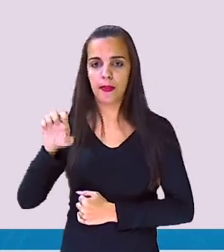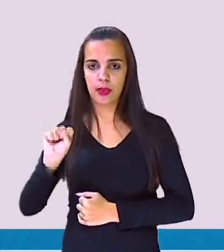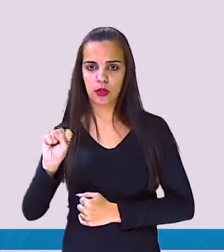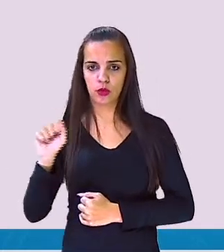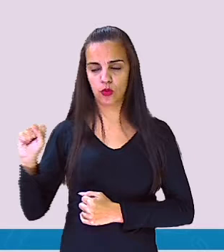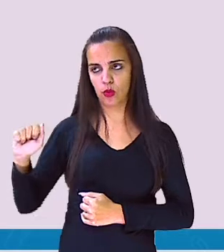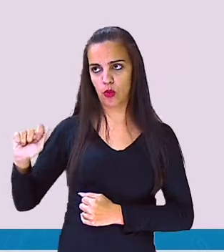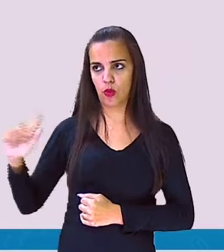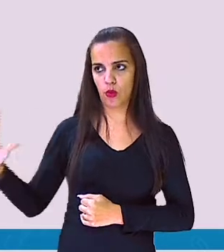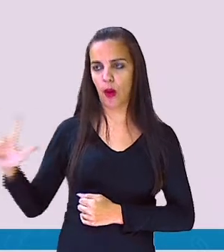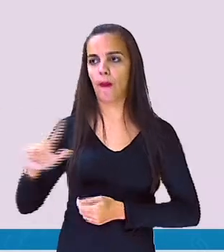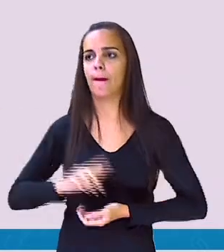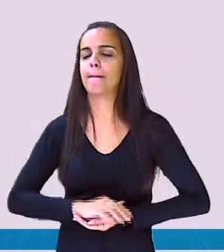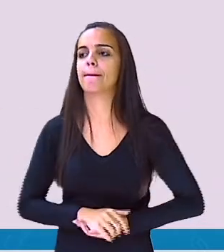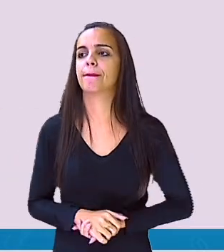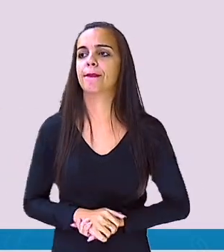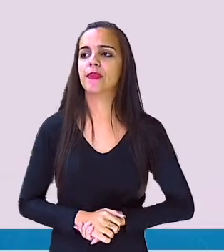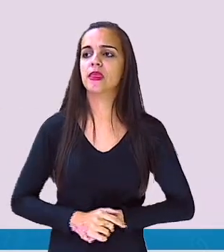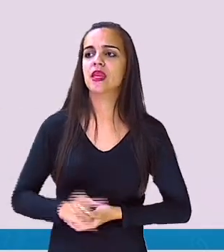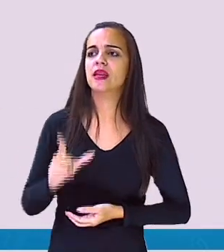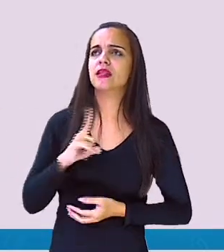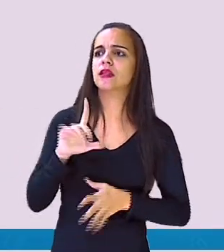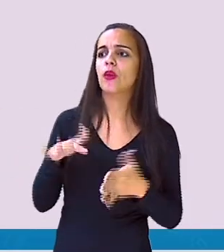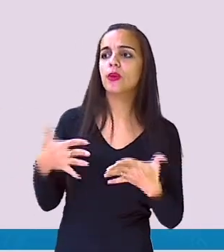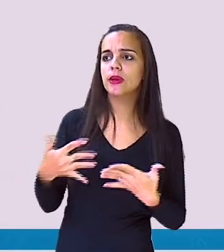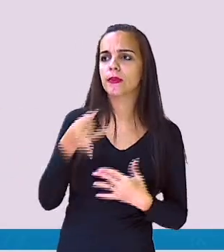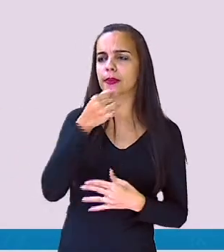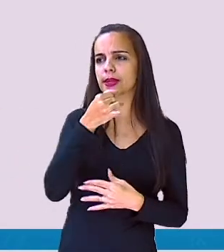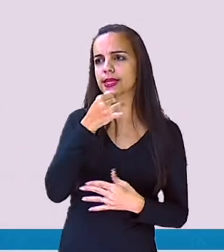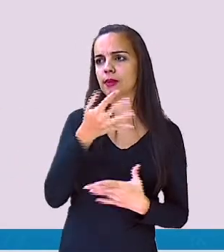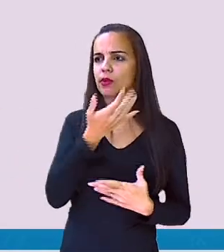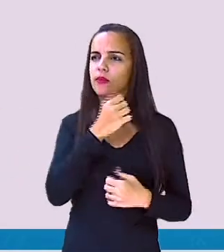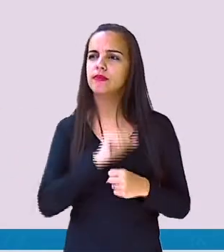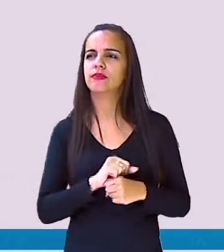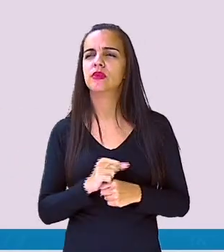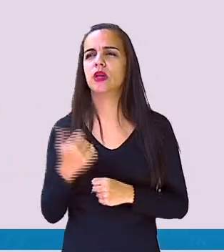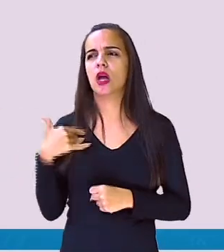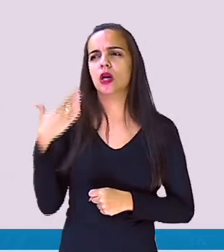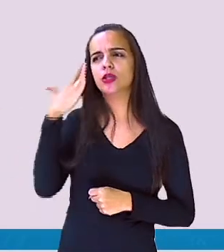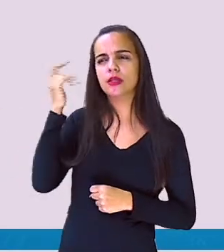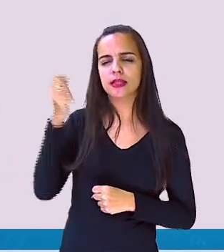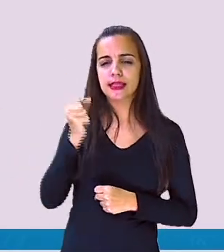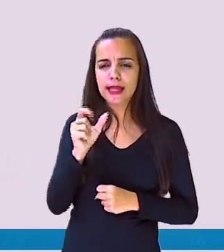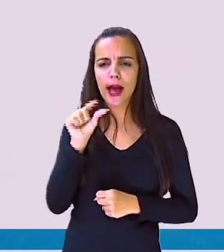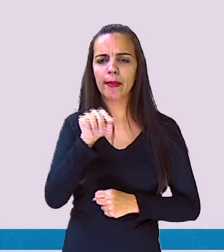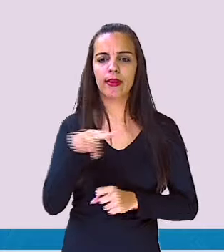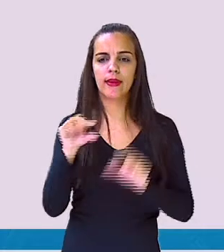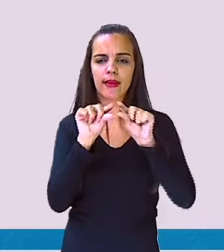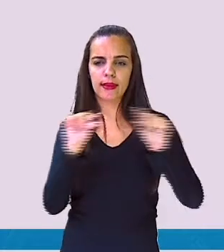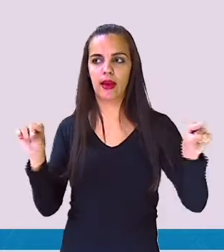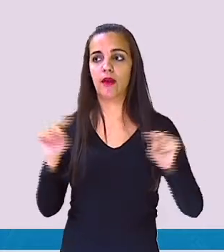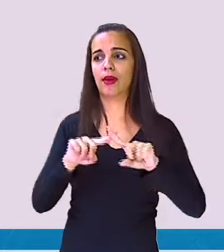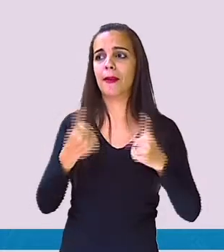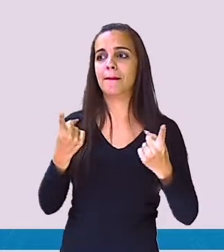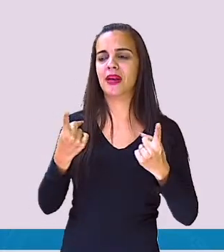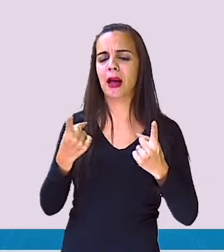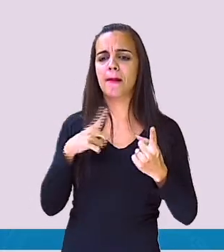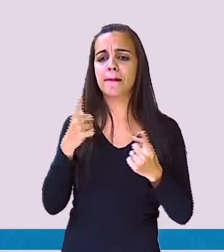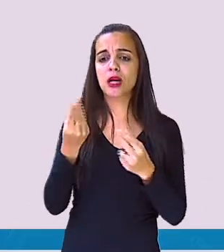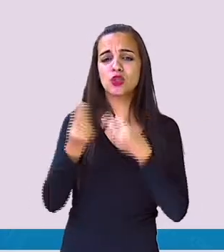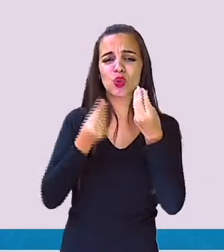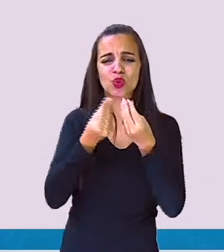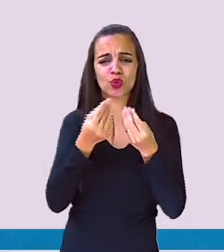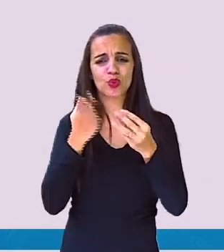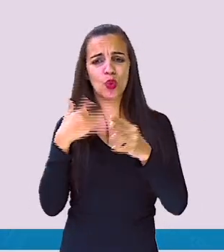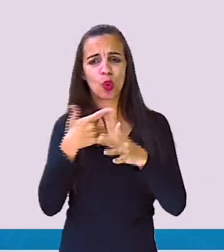é o sujeito indeterminado, são aqueles que a gente sabe que está ali, mas a gente não tem como